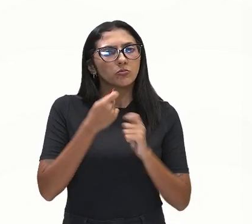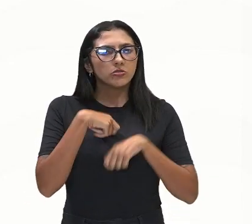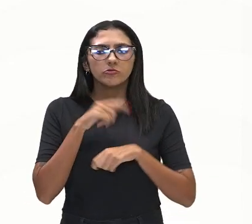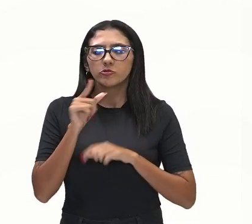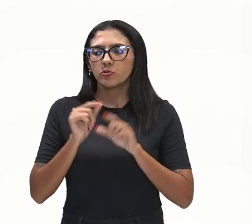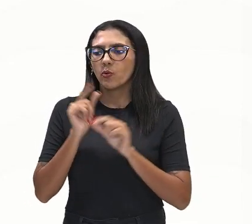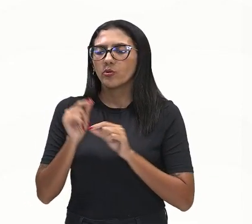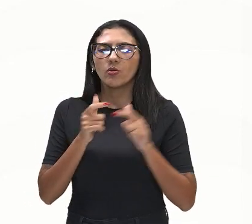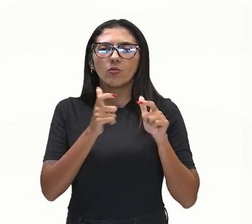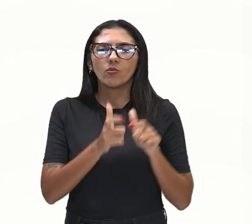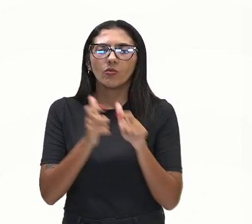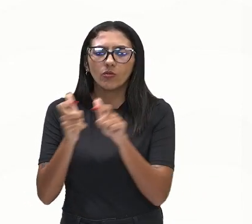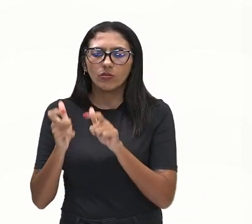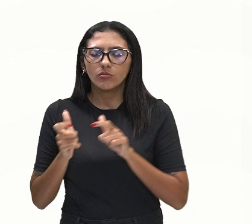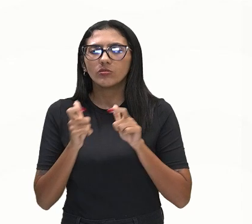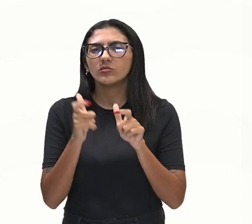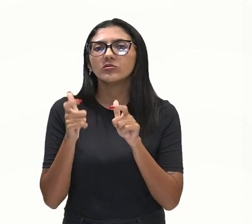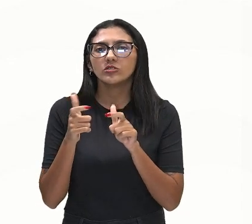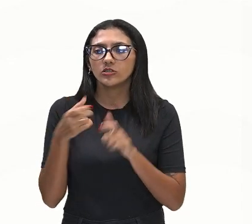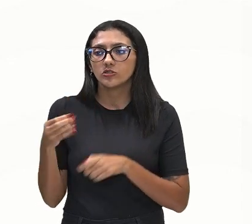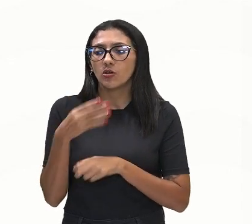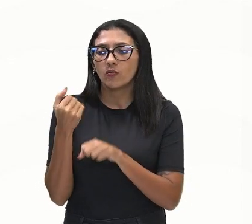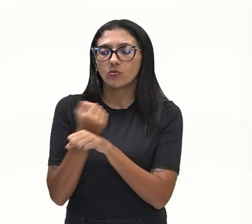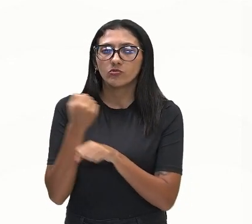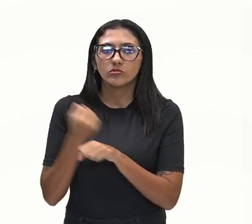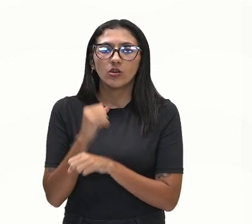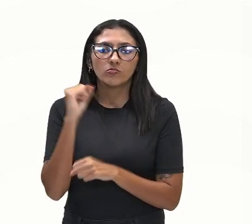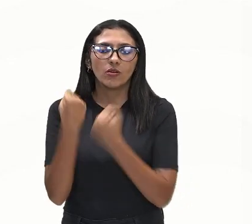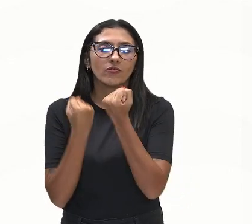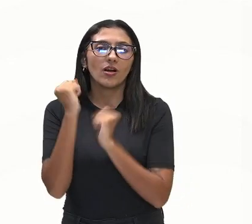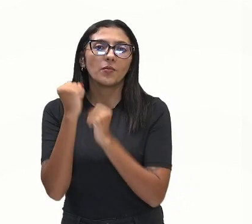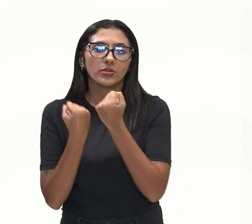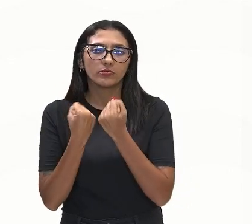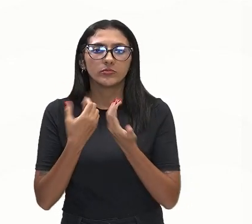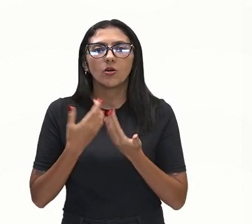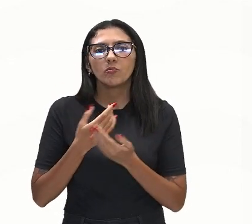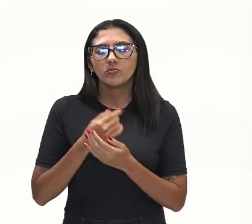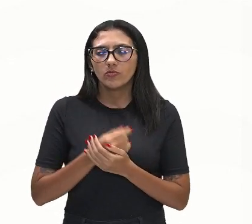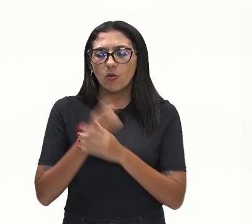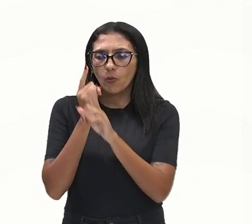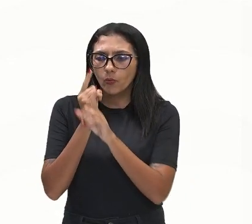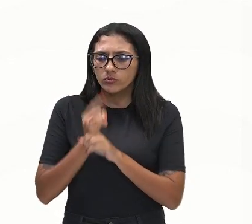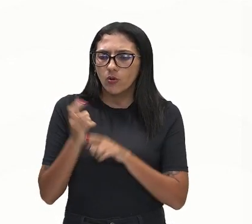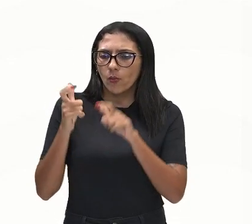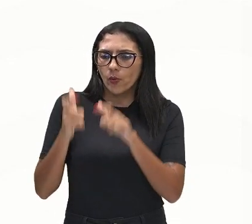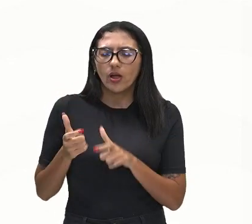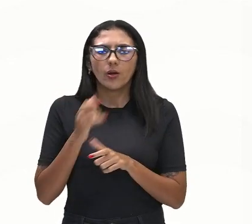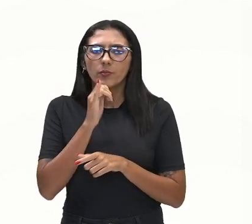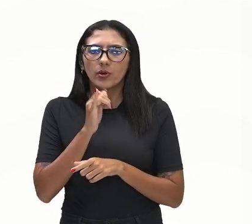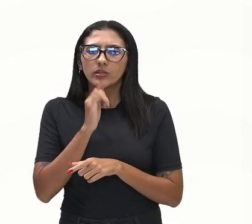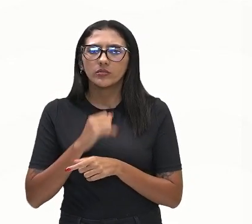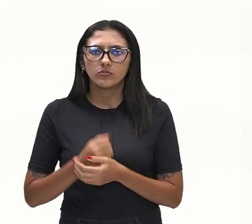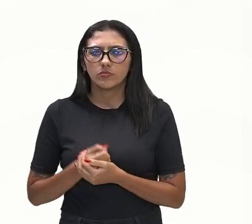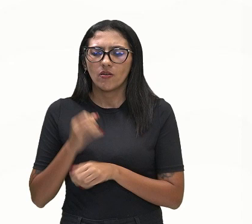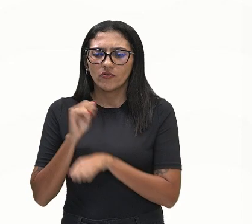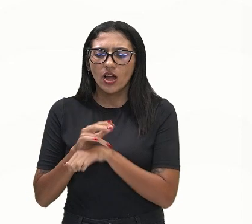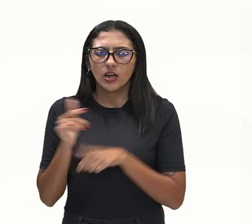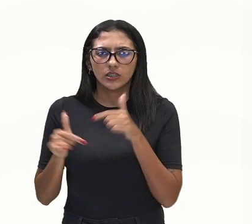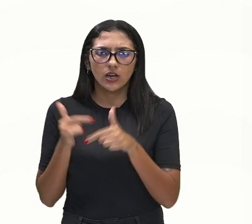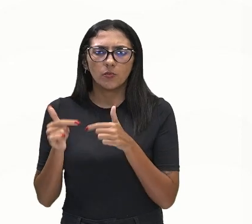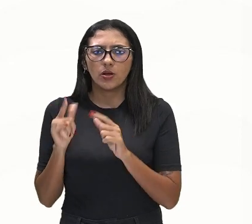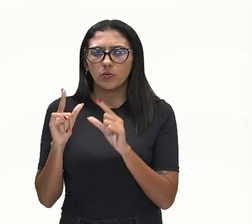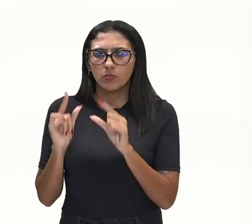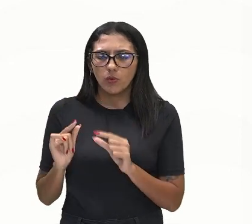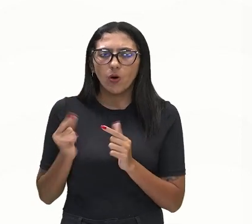quer colocar a sua fábrica. Então ele vai procurar uma mão de obra mais barata, uma mão de obra abundante, aonde